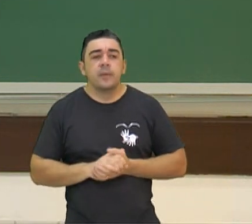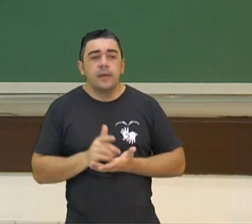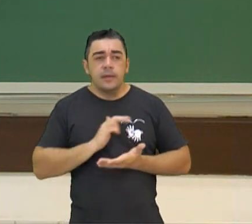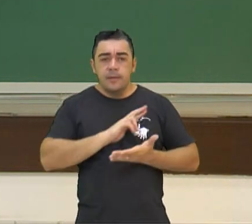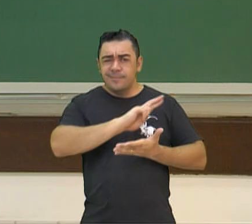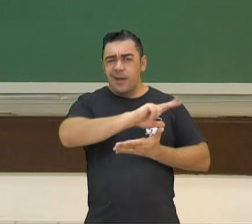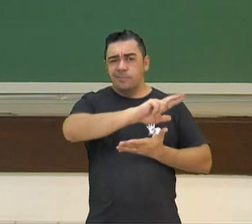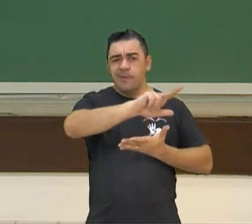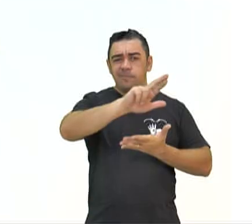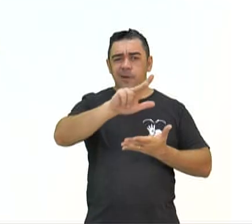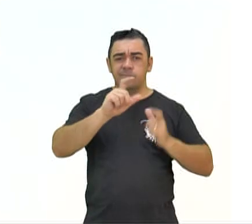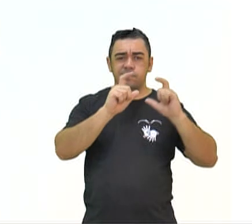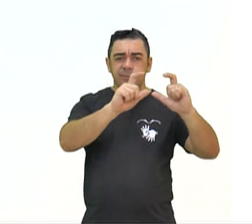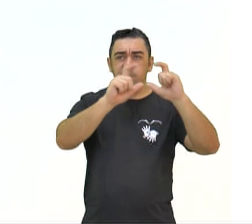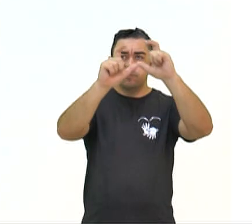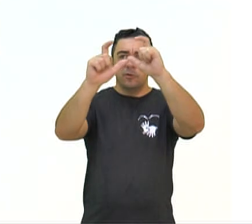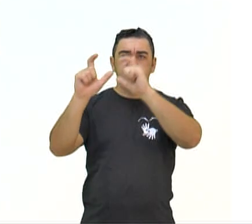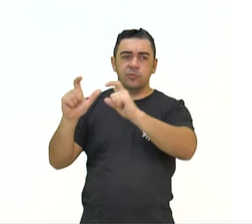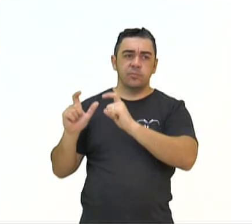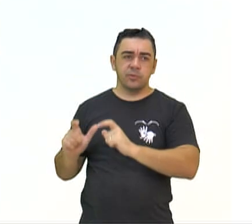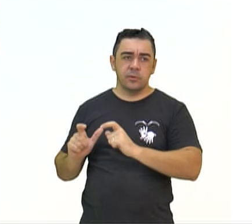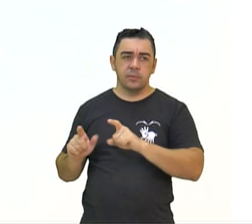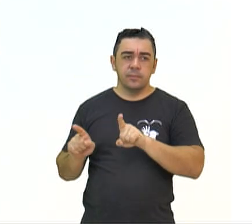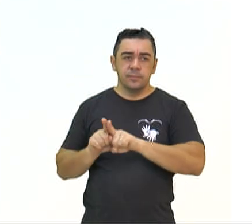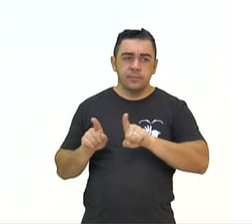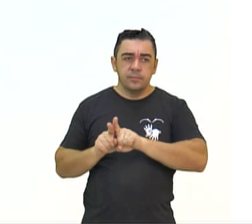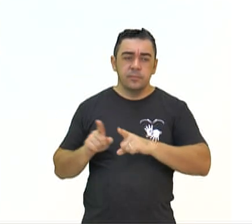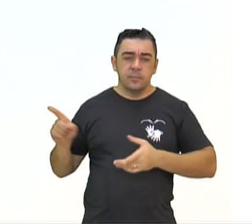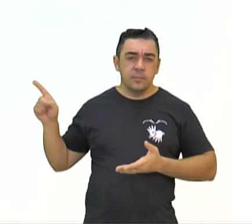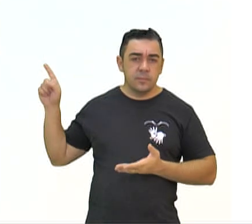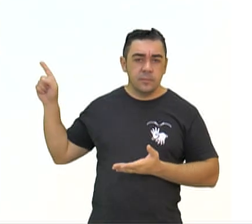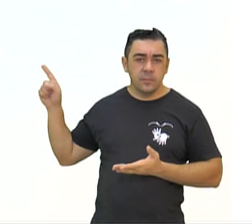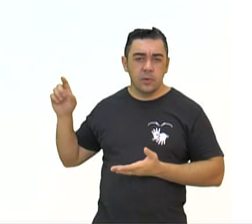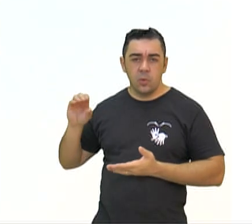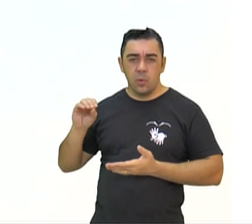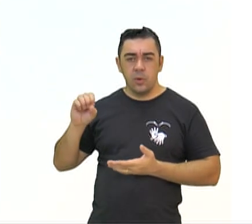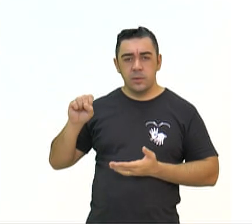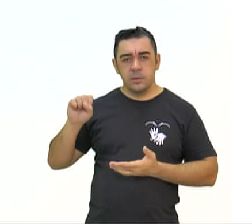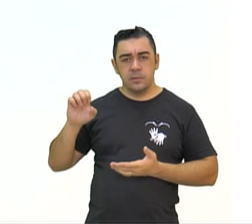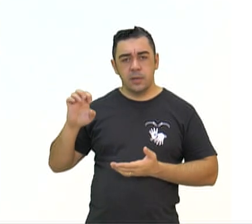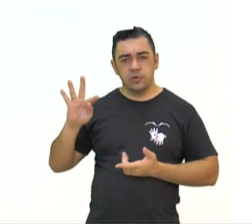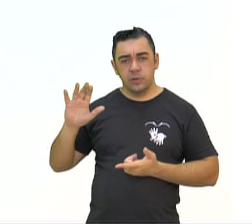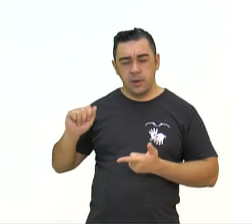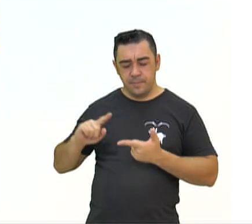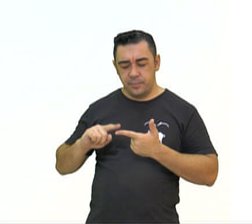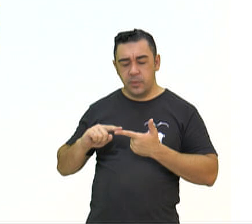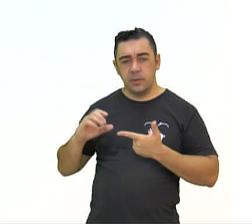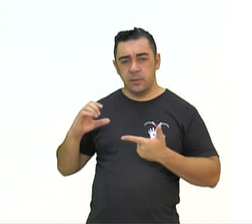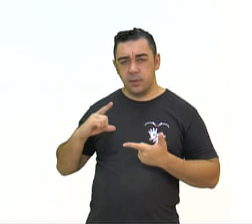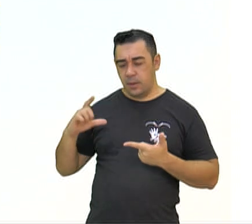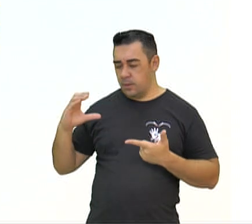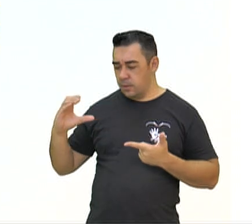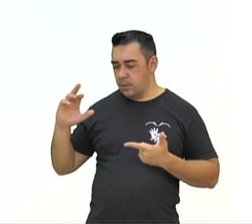de conflitos que o mapa está me mostrando. Além da Ossétia, que a gente acabou de ver, tem a Crimeia, né?